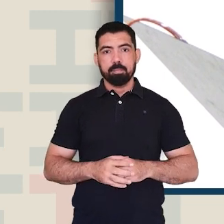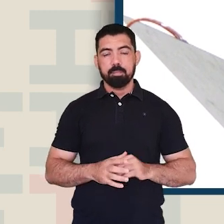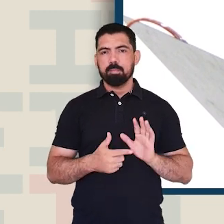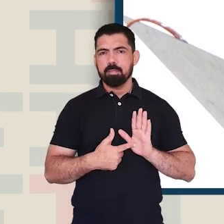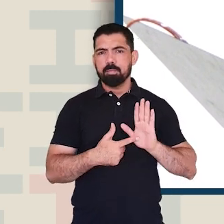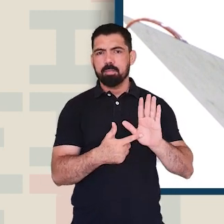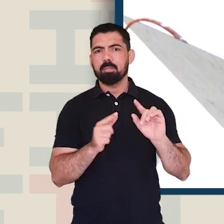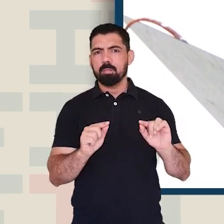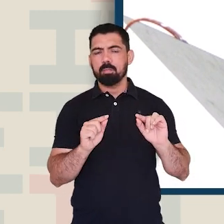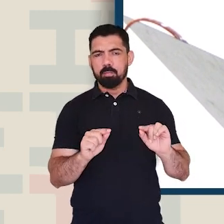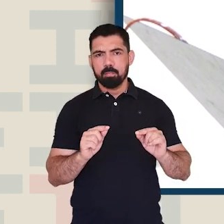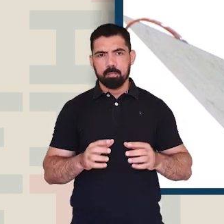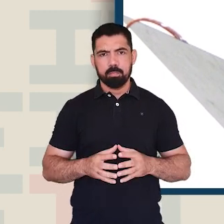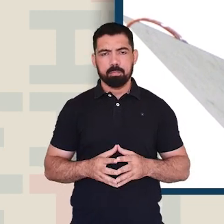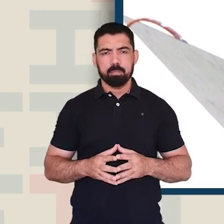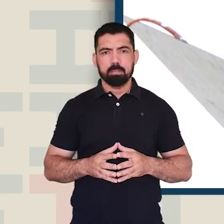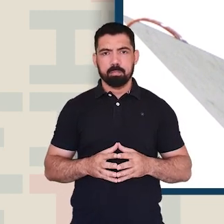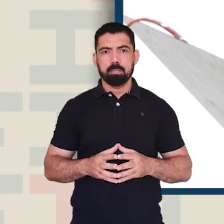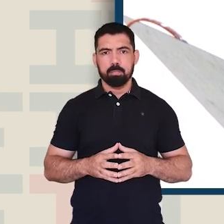passar aqui um